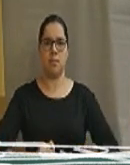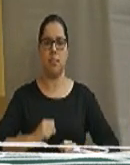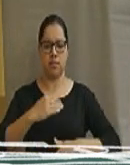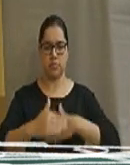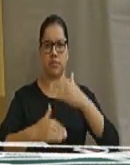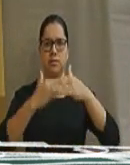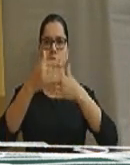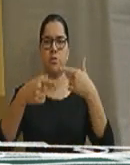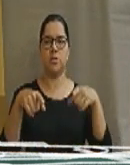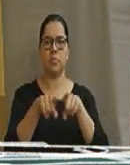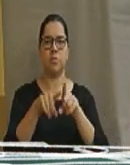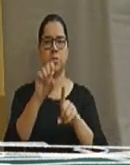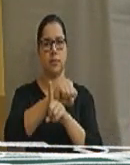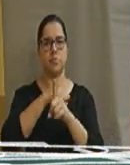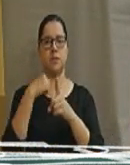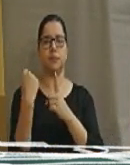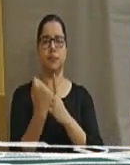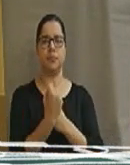Para a sociedade.